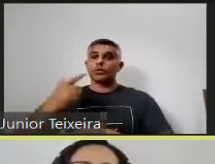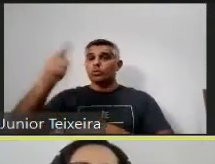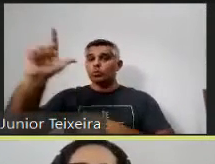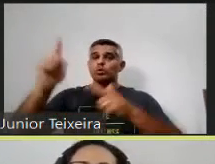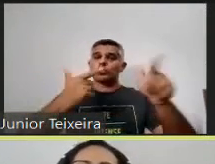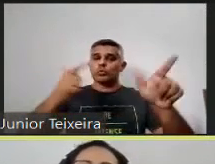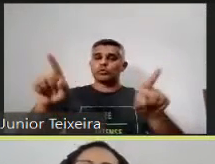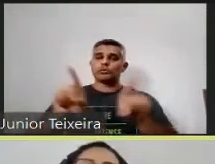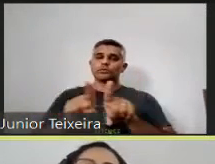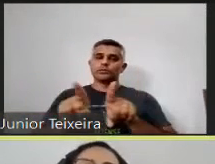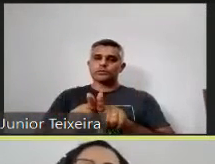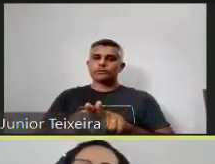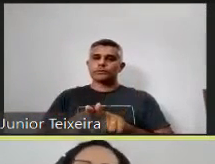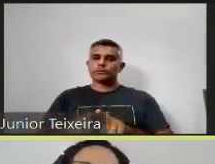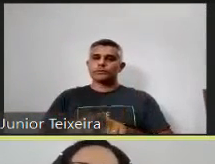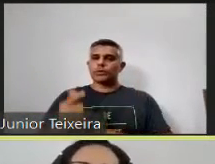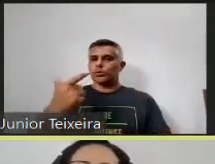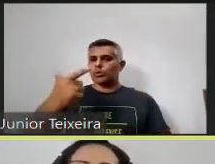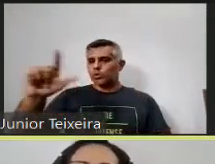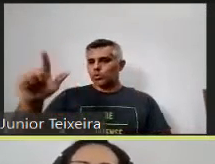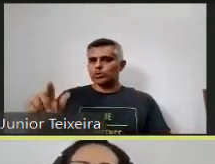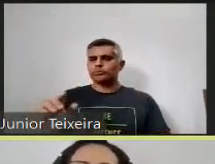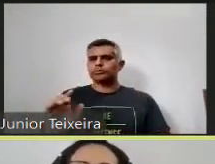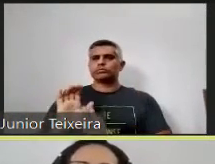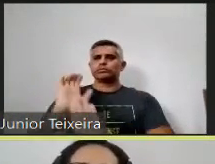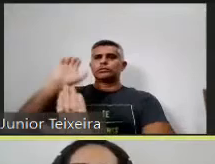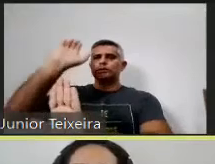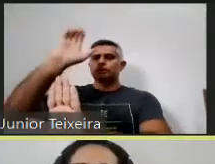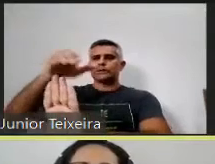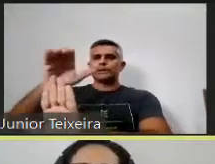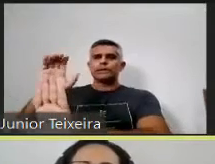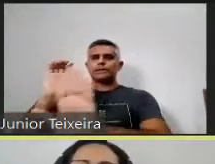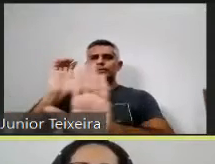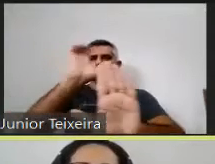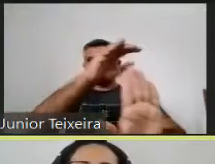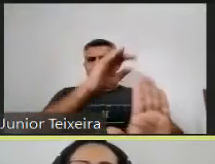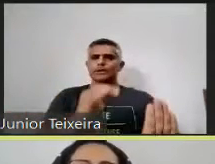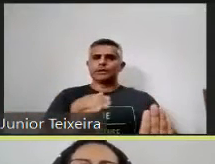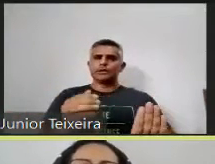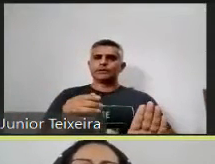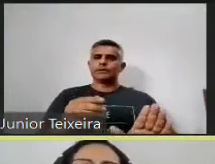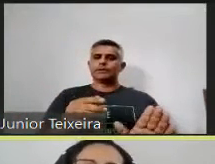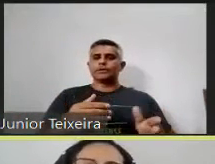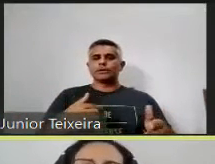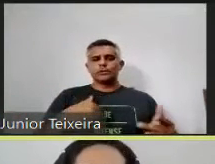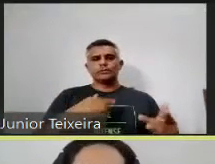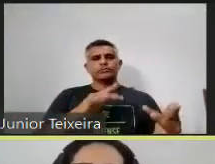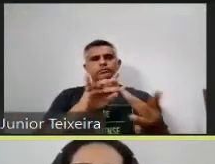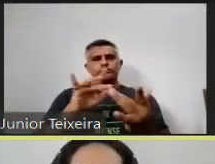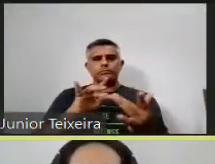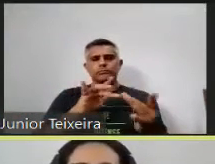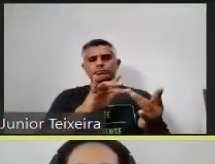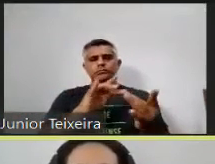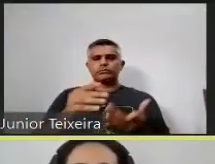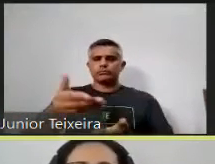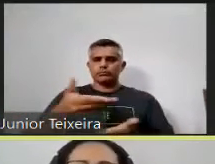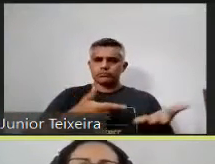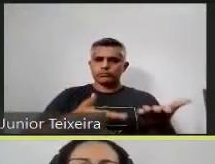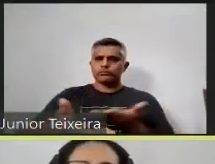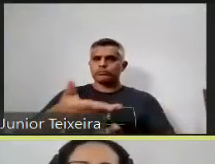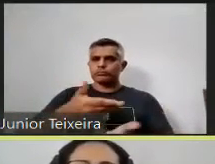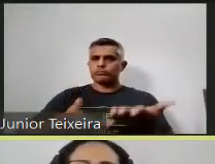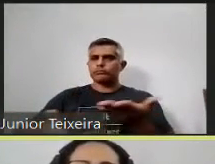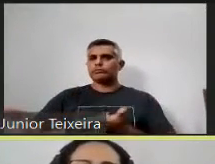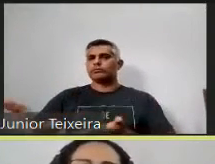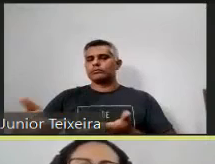esse outro, né, na qual eu interajo, na qual essa minha subjetividade e a insubjetividade do outro entram